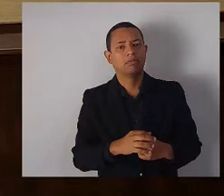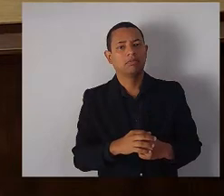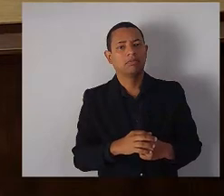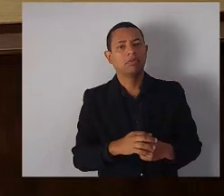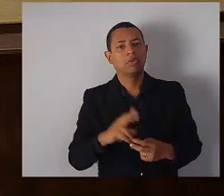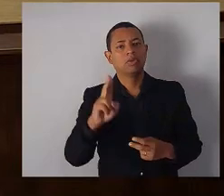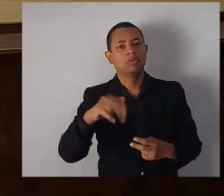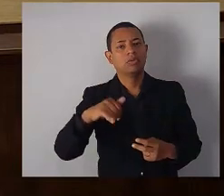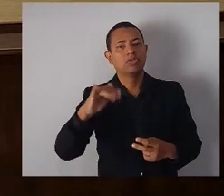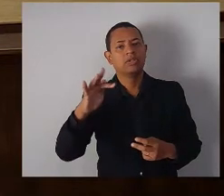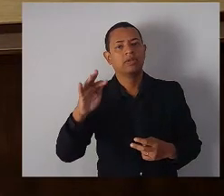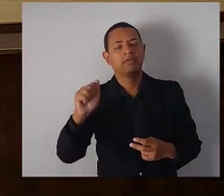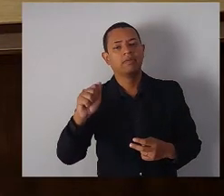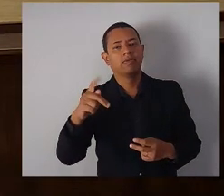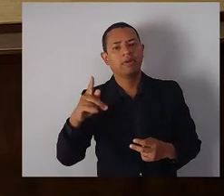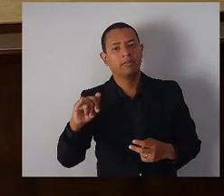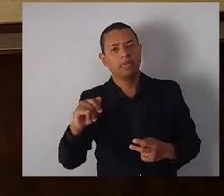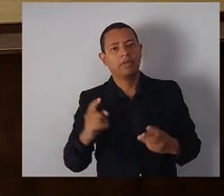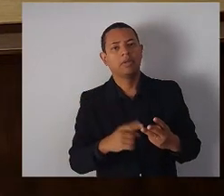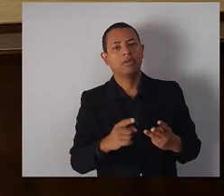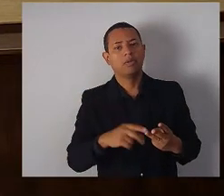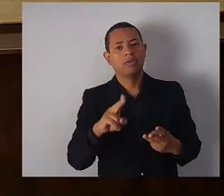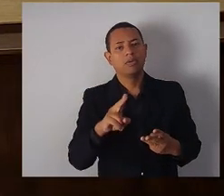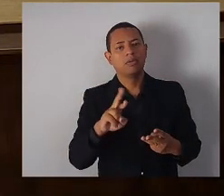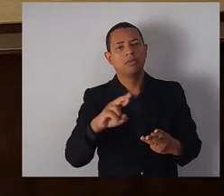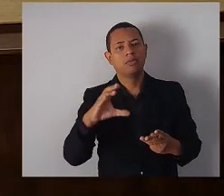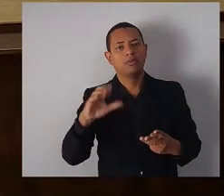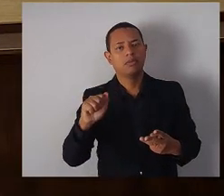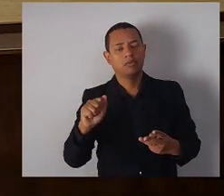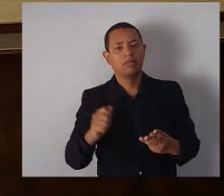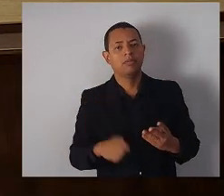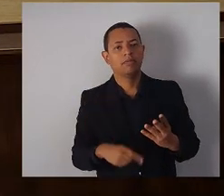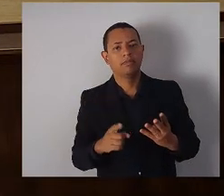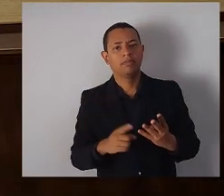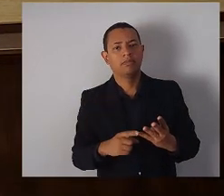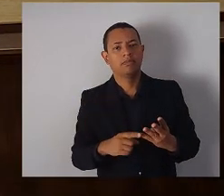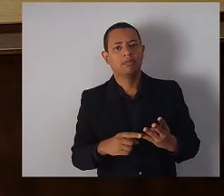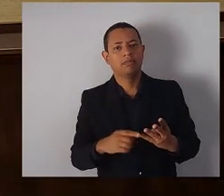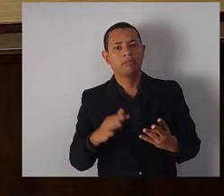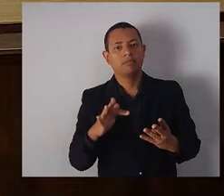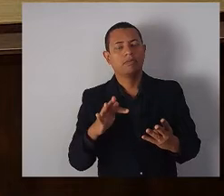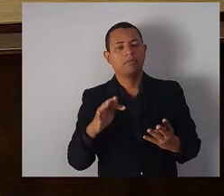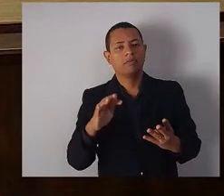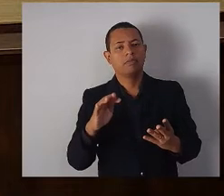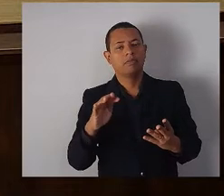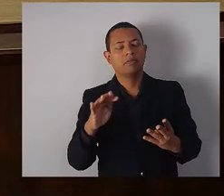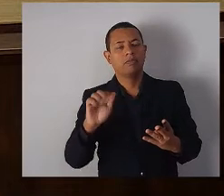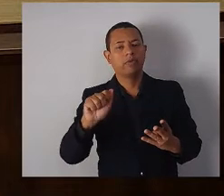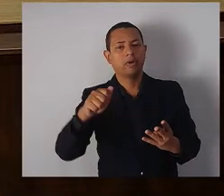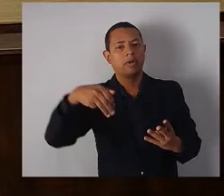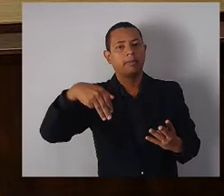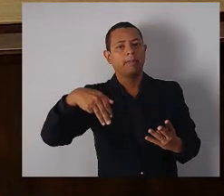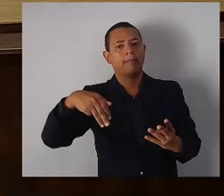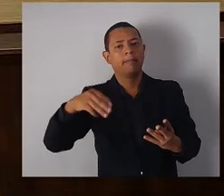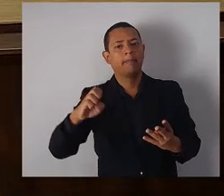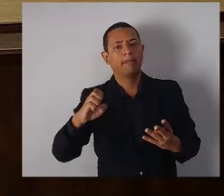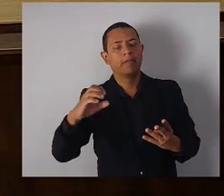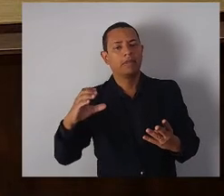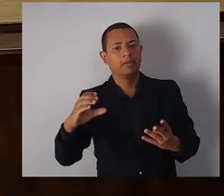UNIFAP, URCA e FAMEC. Certo?